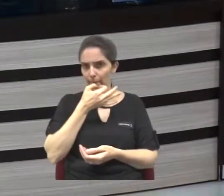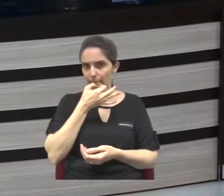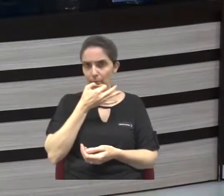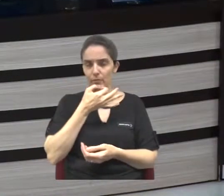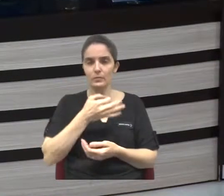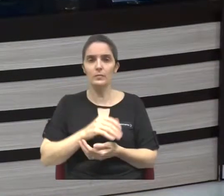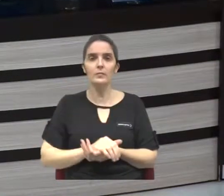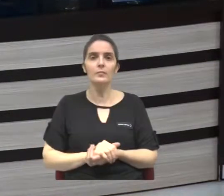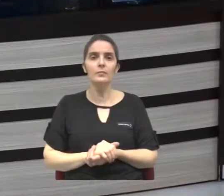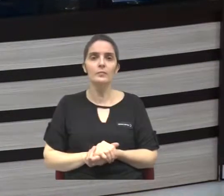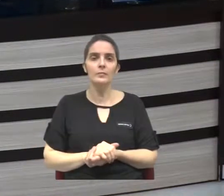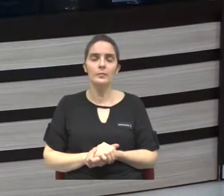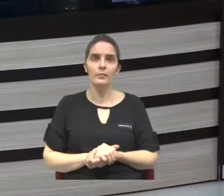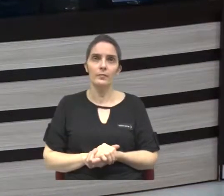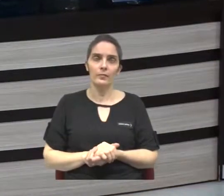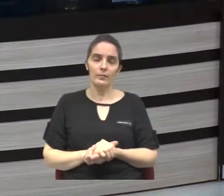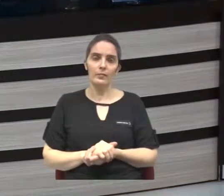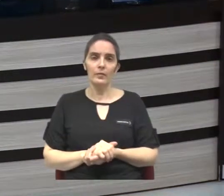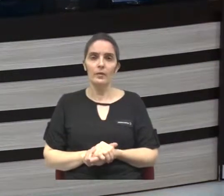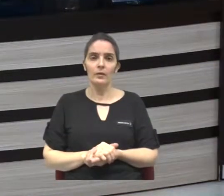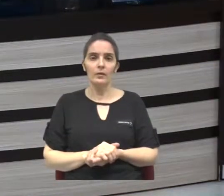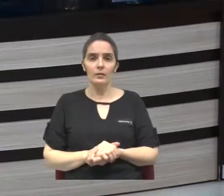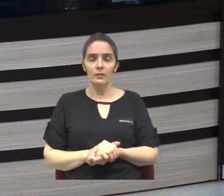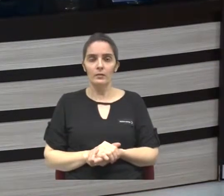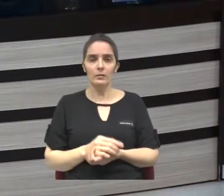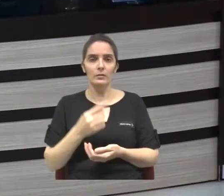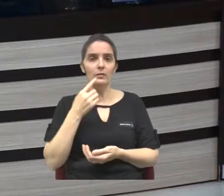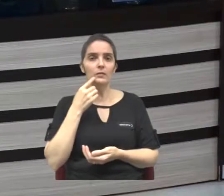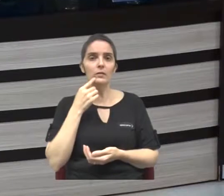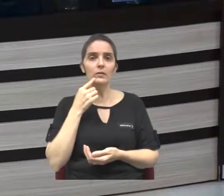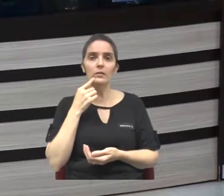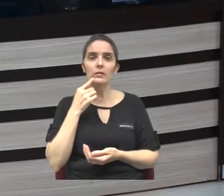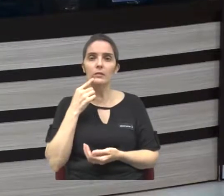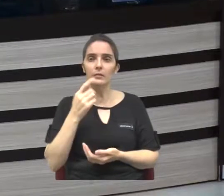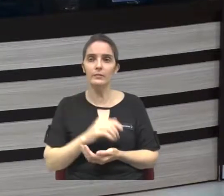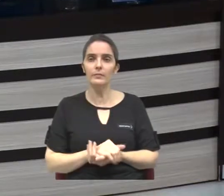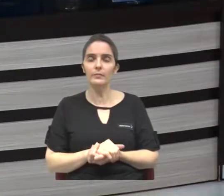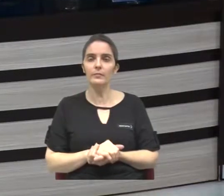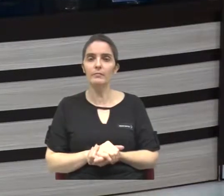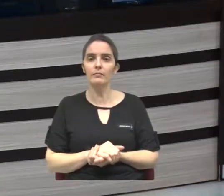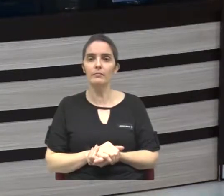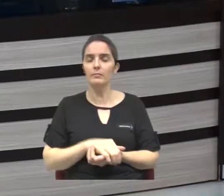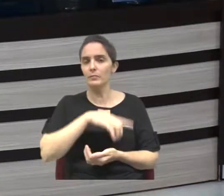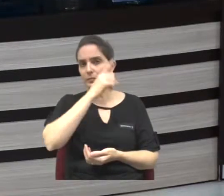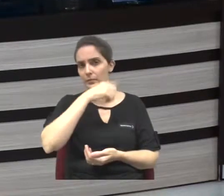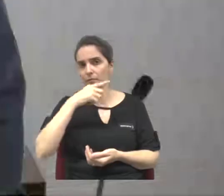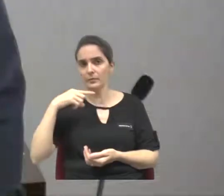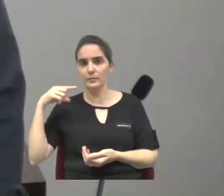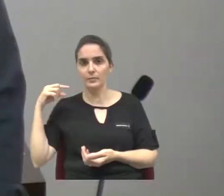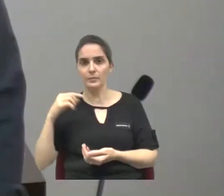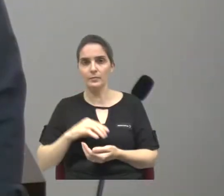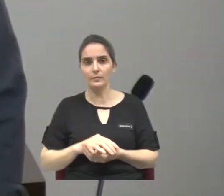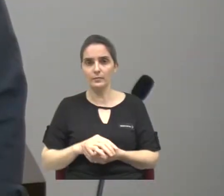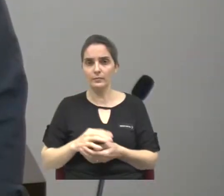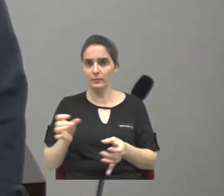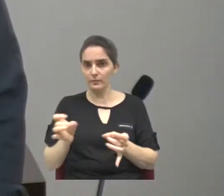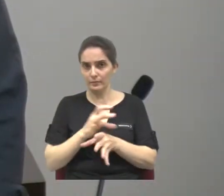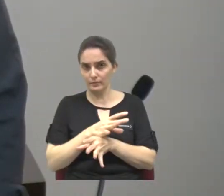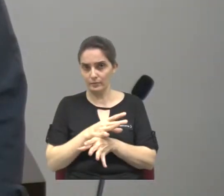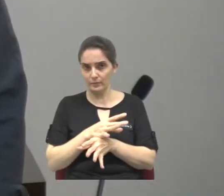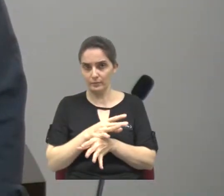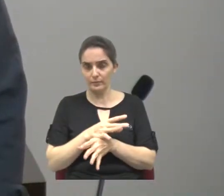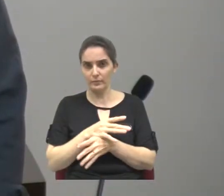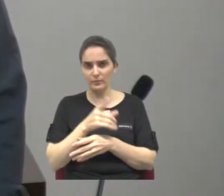quero discutir, presidente. O requerimento, o vereador Cleiton Silva. Doutora Mayra, a senhora quer concluir, que eu tomei um tempo da senhora, a senhora quer uma